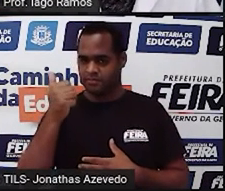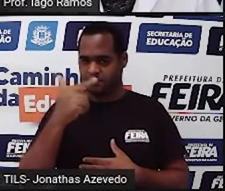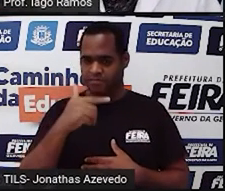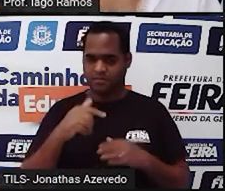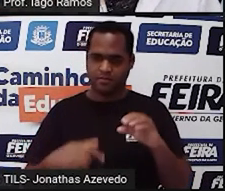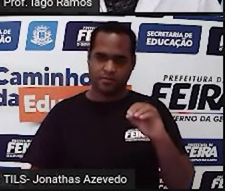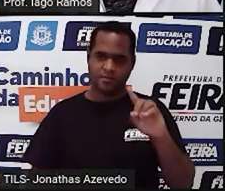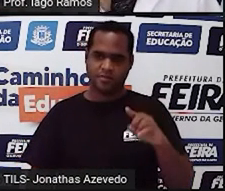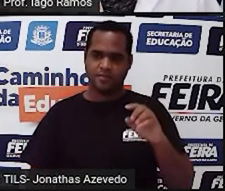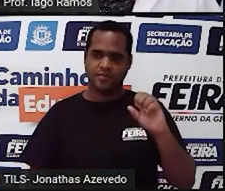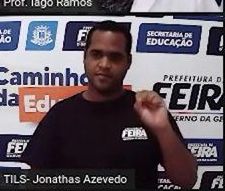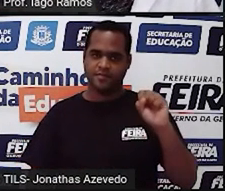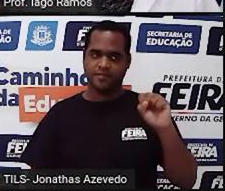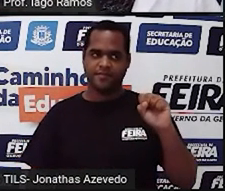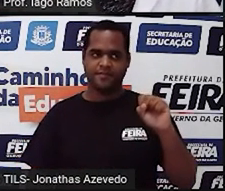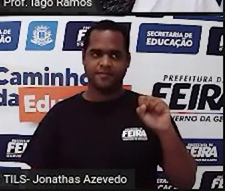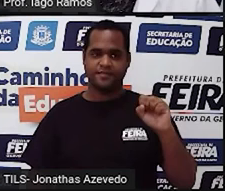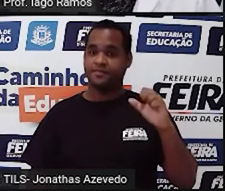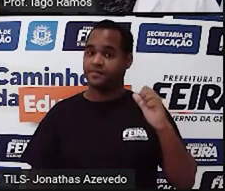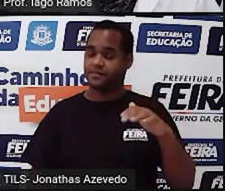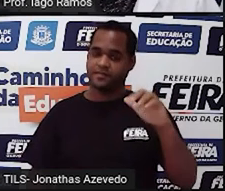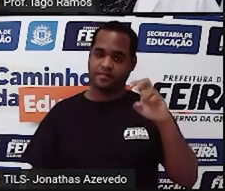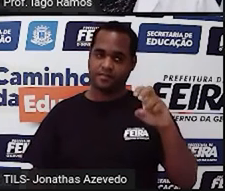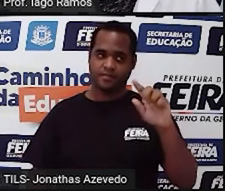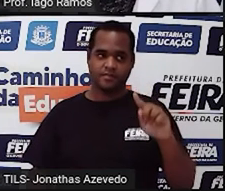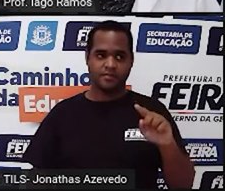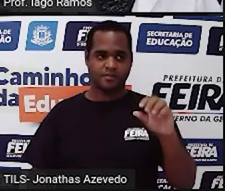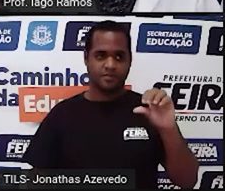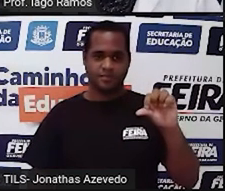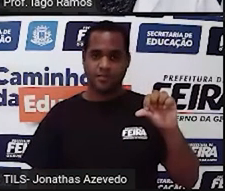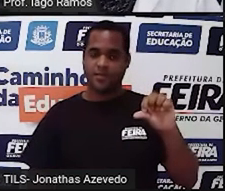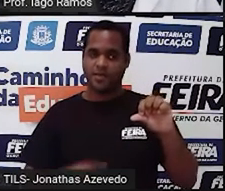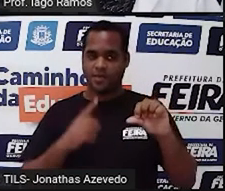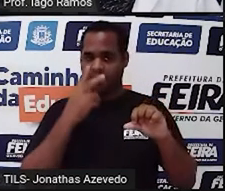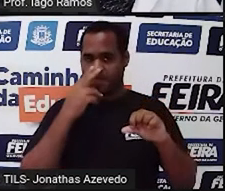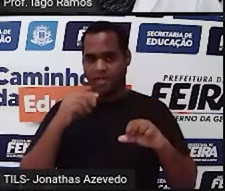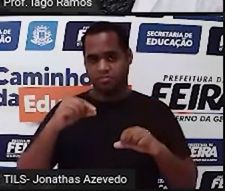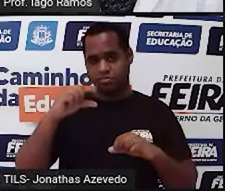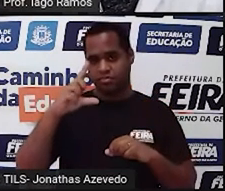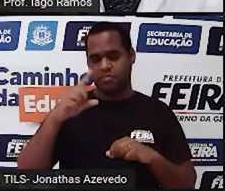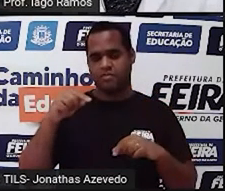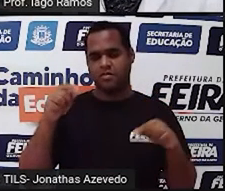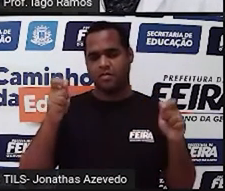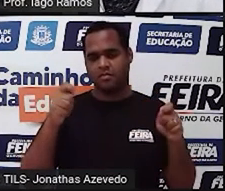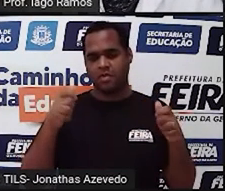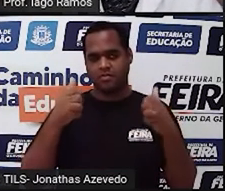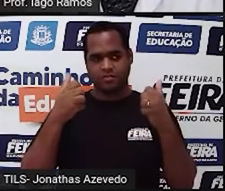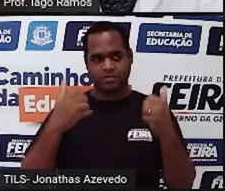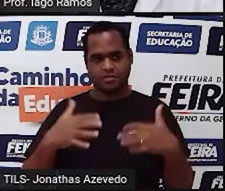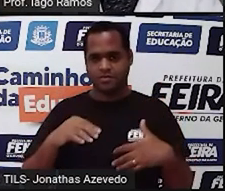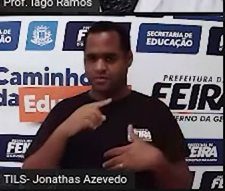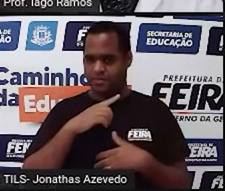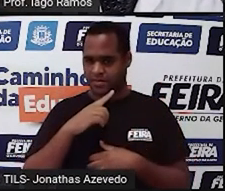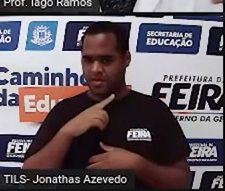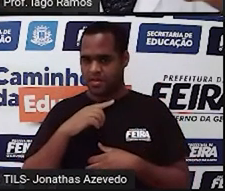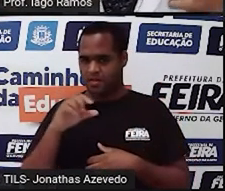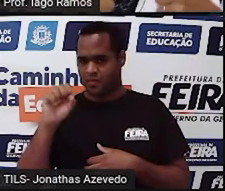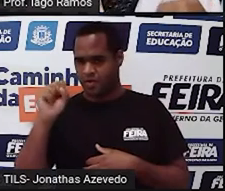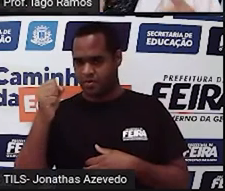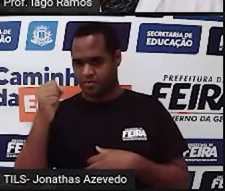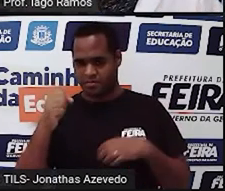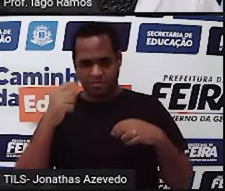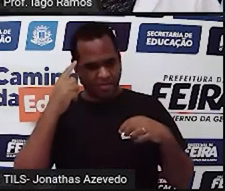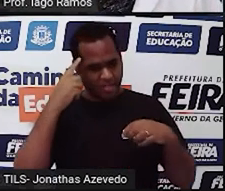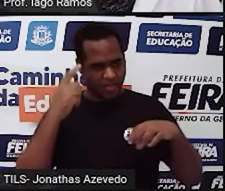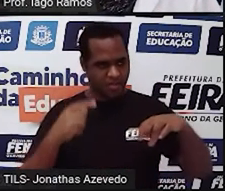décimos e o 5,9 acaba sendo maior mas eu posso Professor pensar só no oito hino hino 9